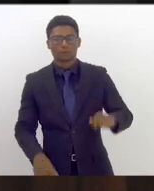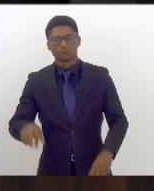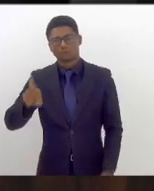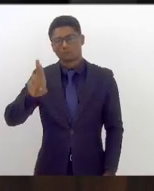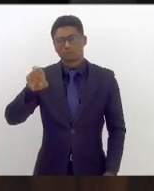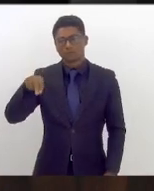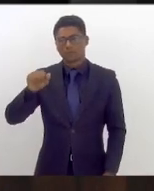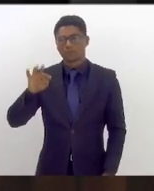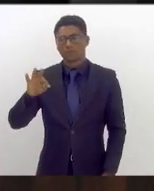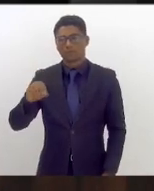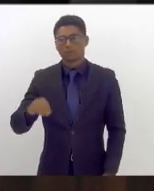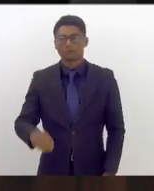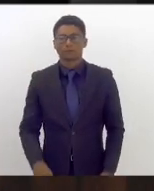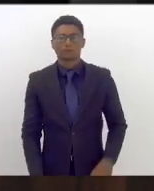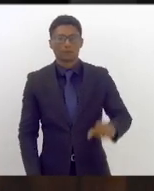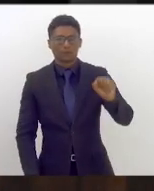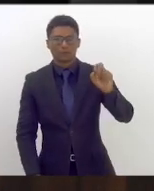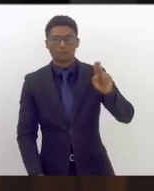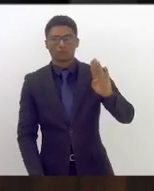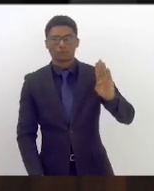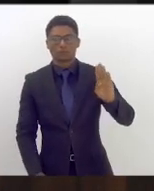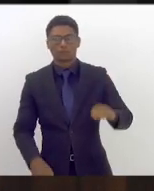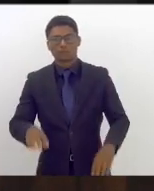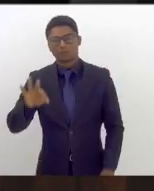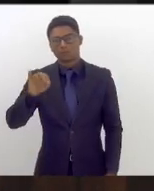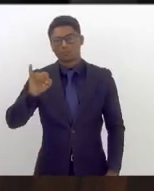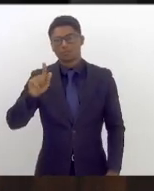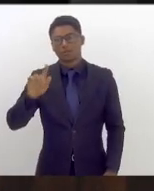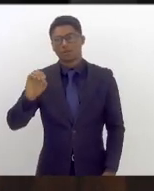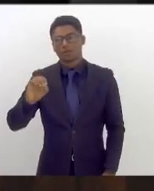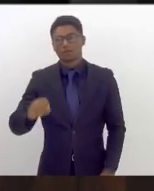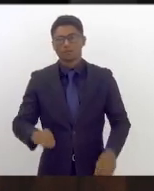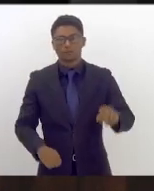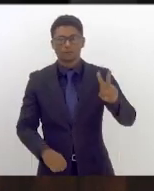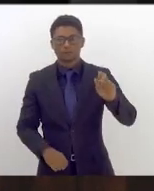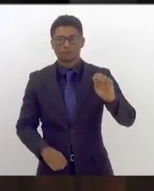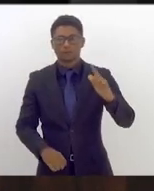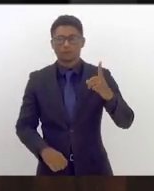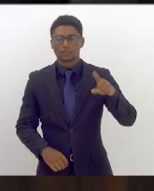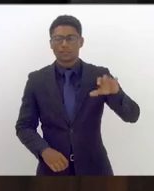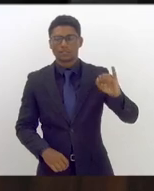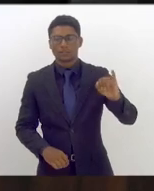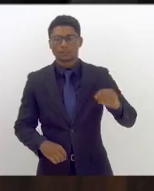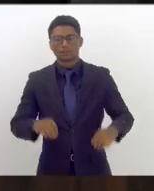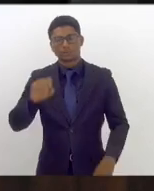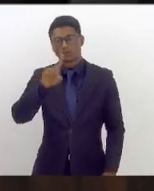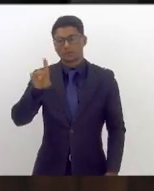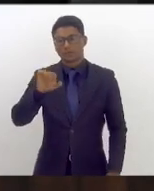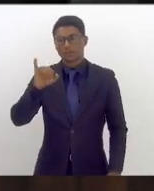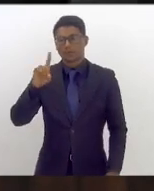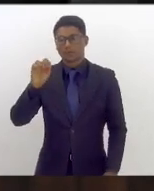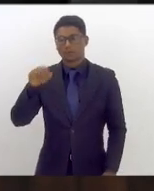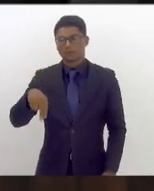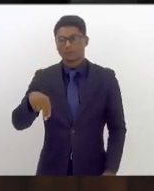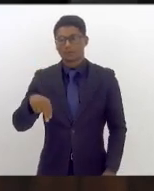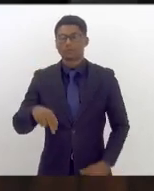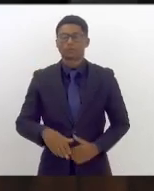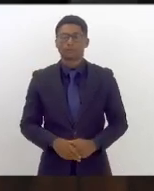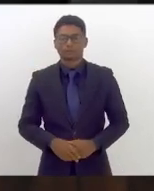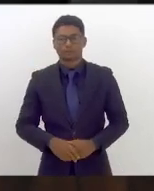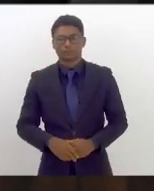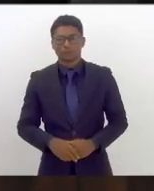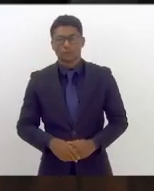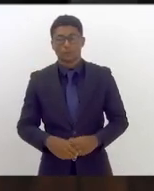Zaca Subtenente Bernardo Thiago Pampulha Valdeci da saúde zeidan a presidência será proceder